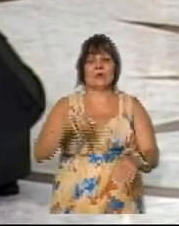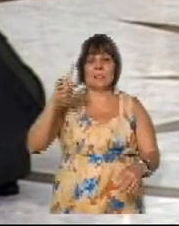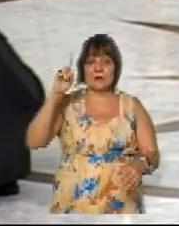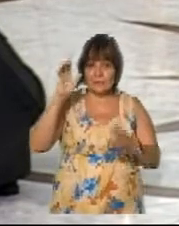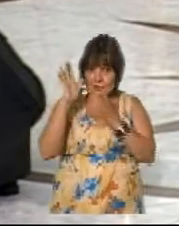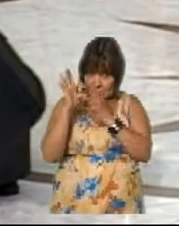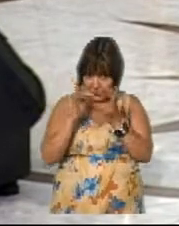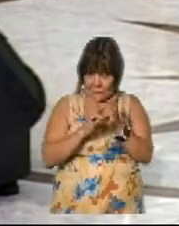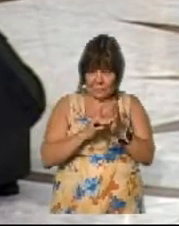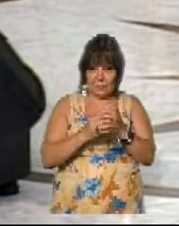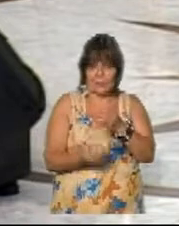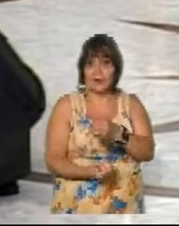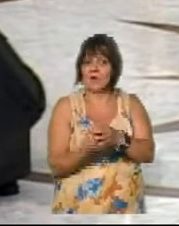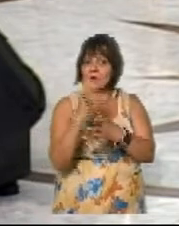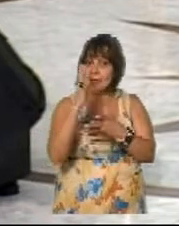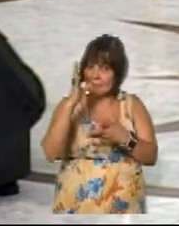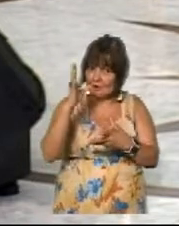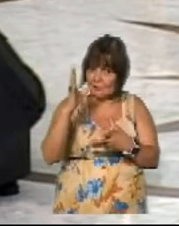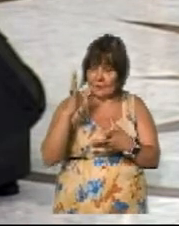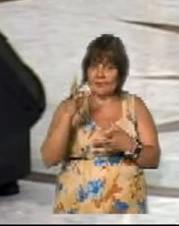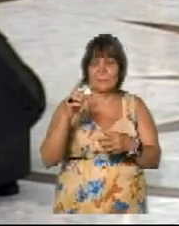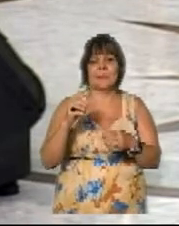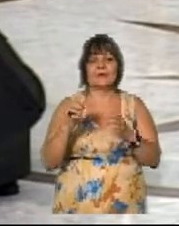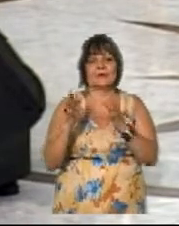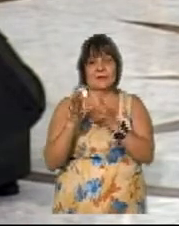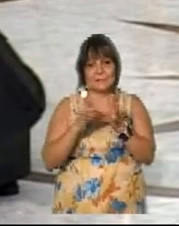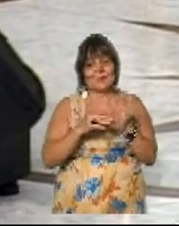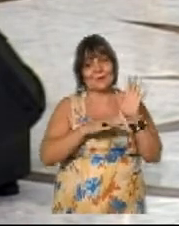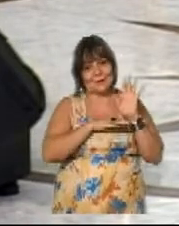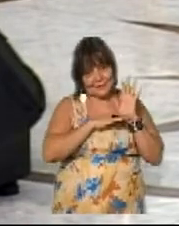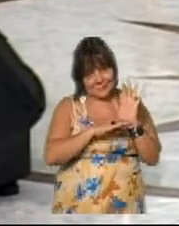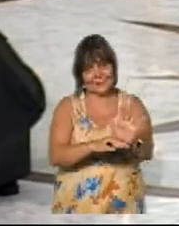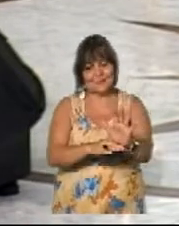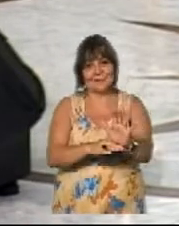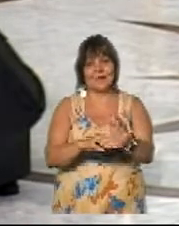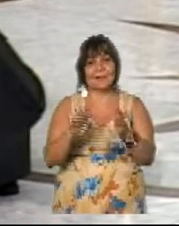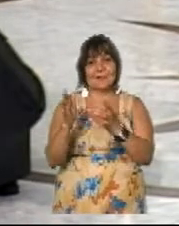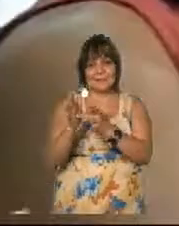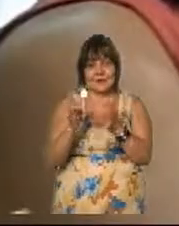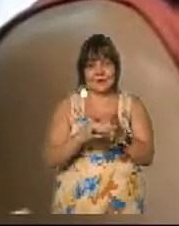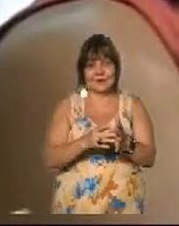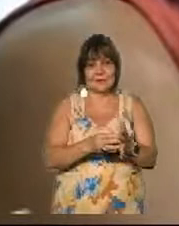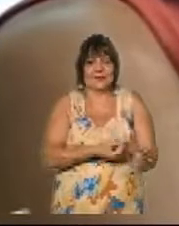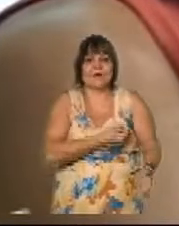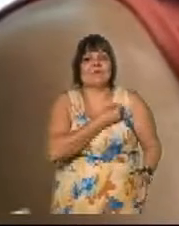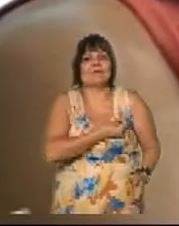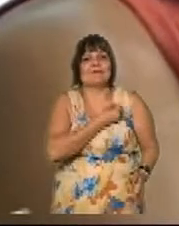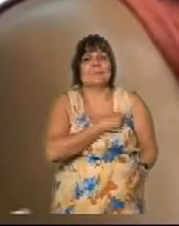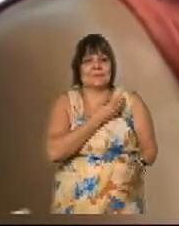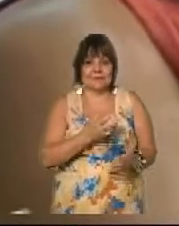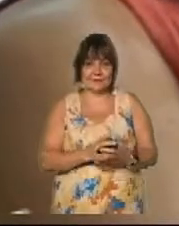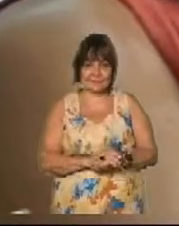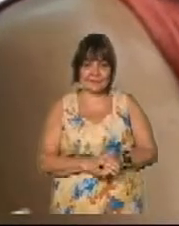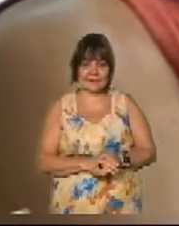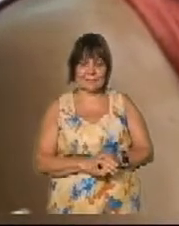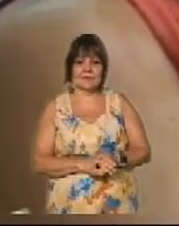é o sustentador. Ele é a fonte da vida. Segundo lugar, eu quero que você